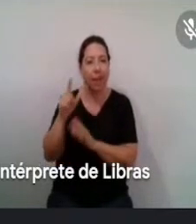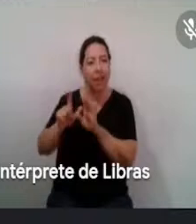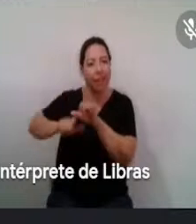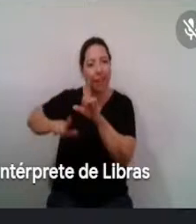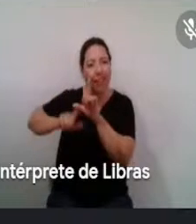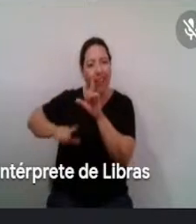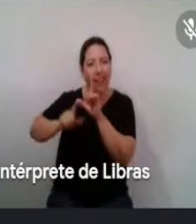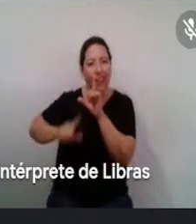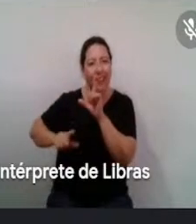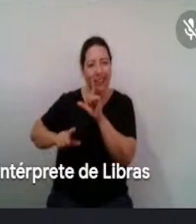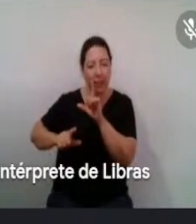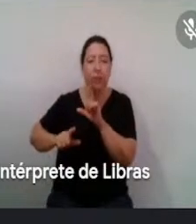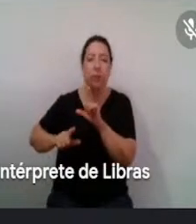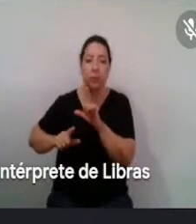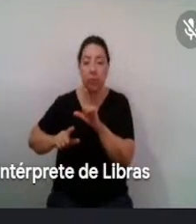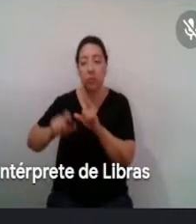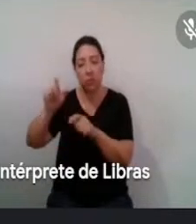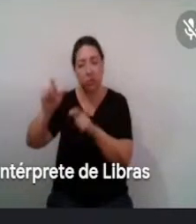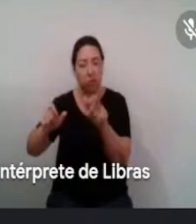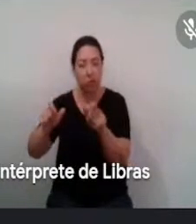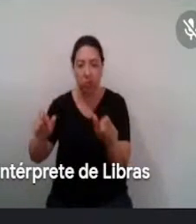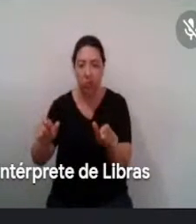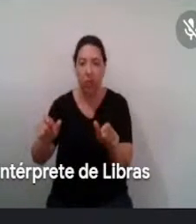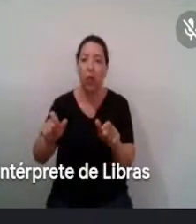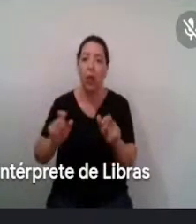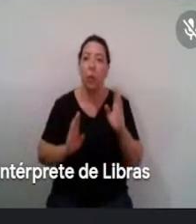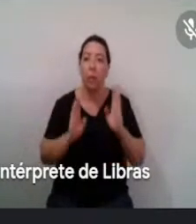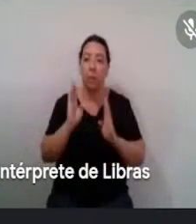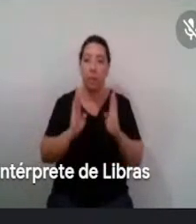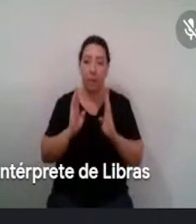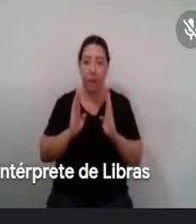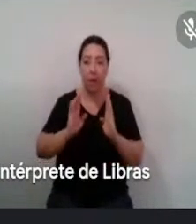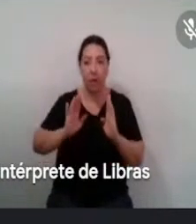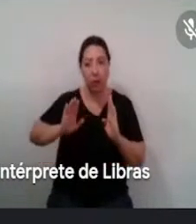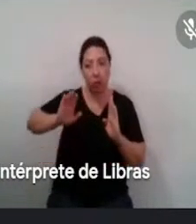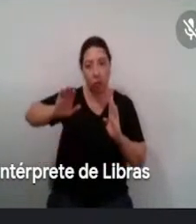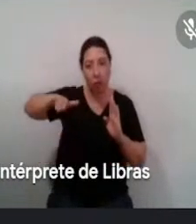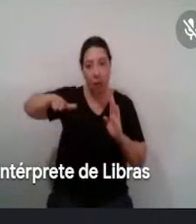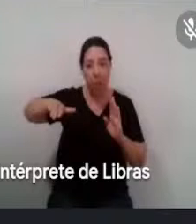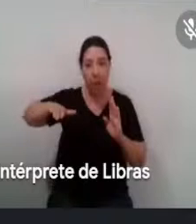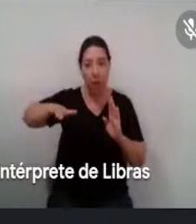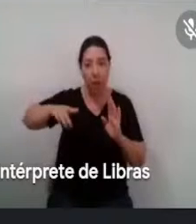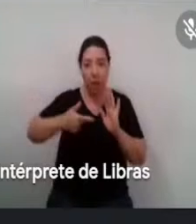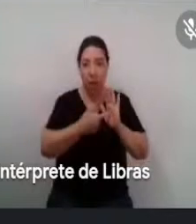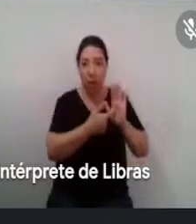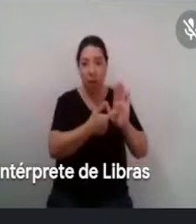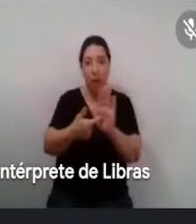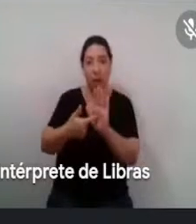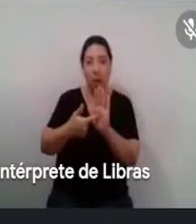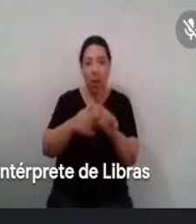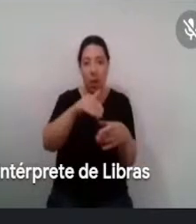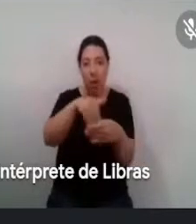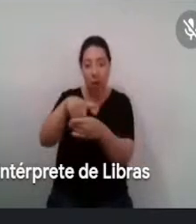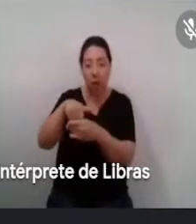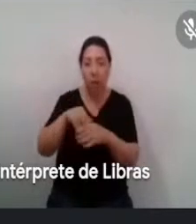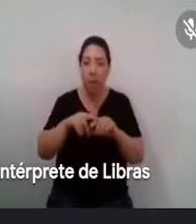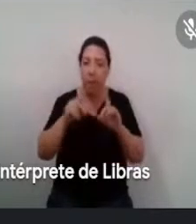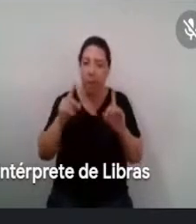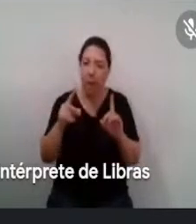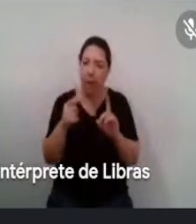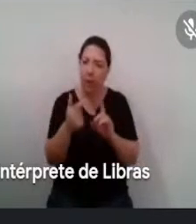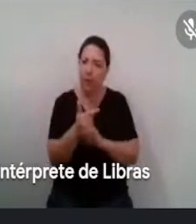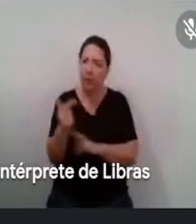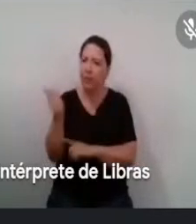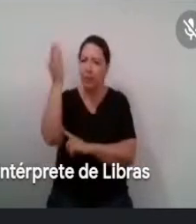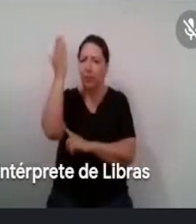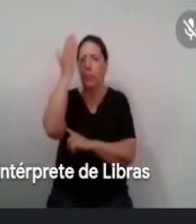recorridos, durante a campanha eleitoral, mas em nenhum momento são apresentadas provas consistentes